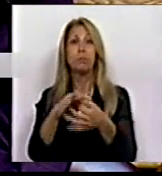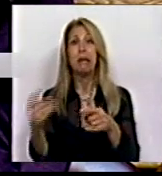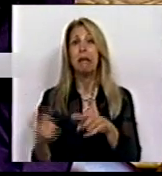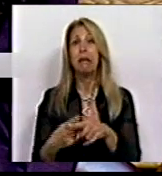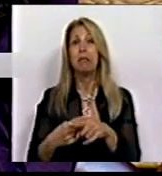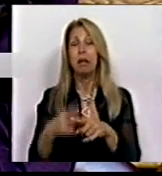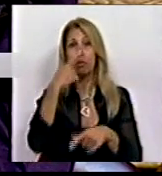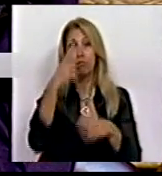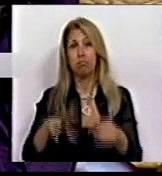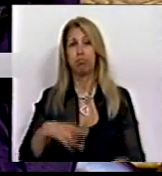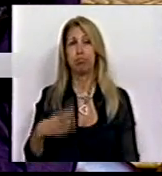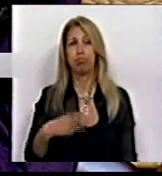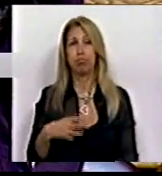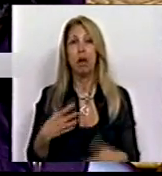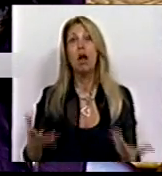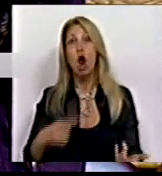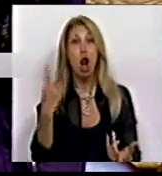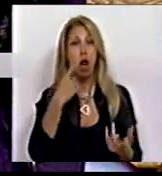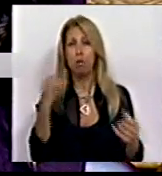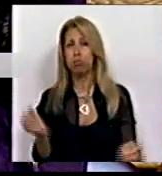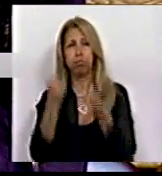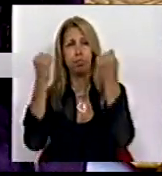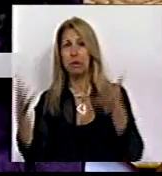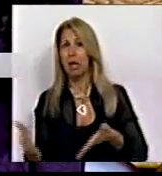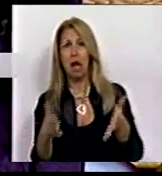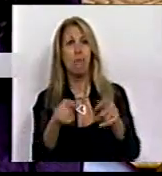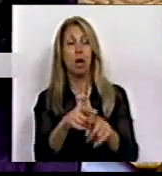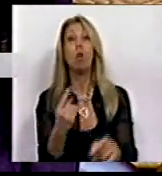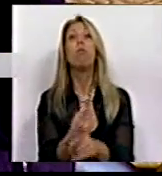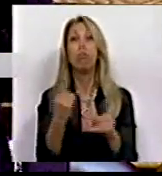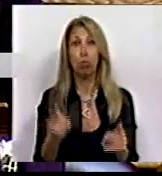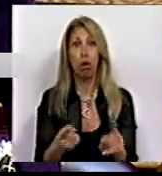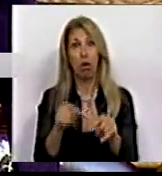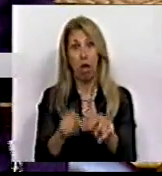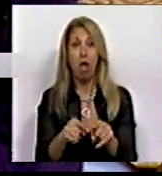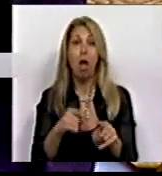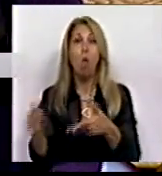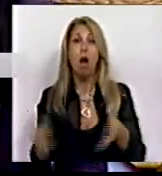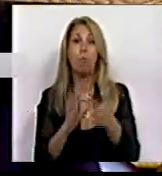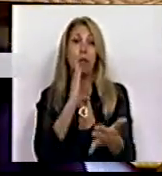grande capital. Nós rejeitamos este caminho, porque é um caminho também que viola a nossa Constituição.